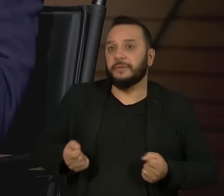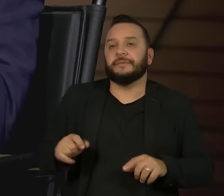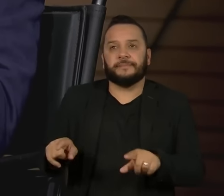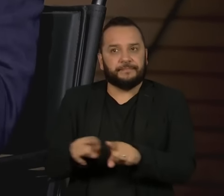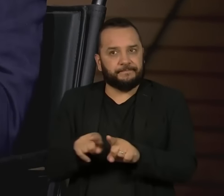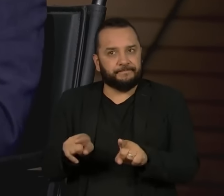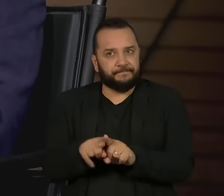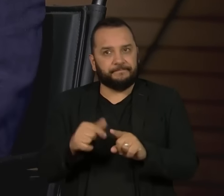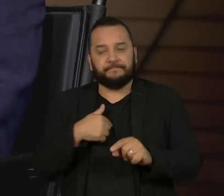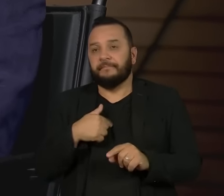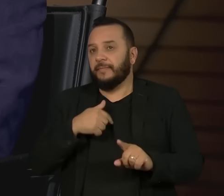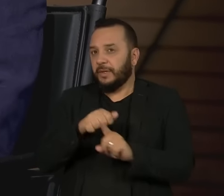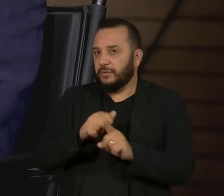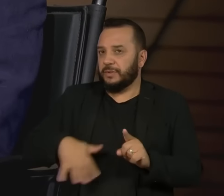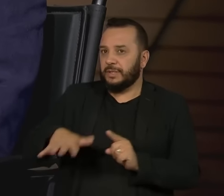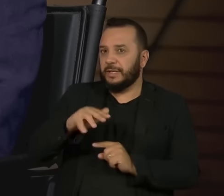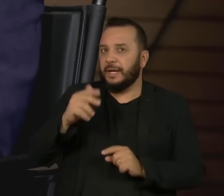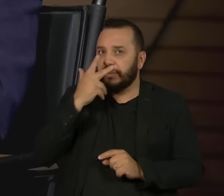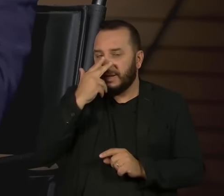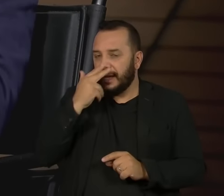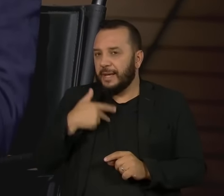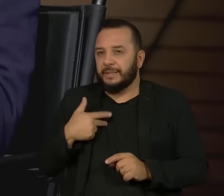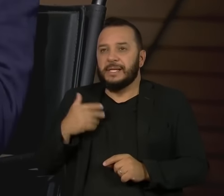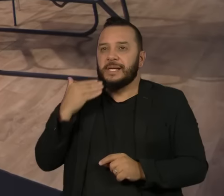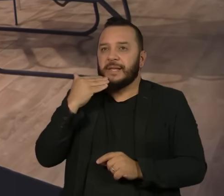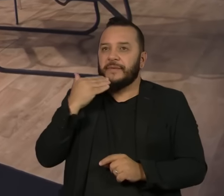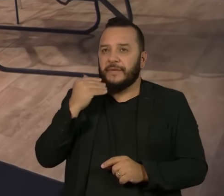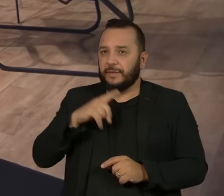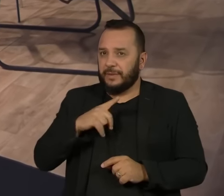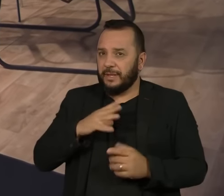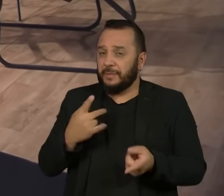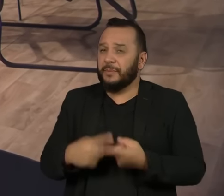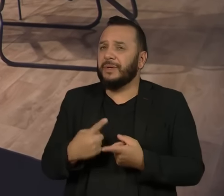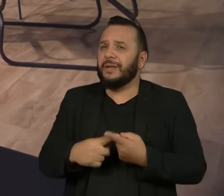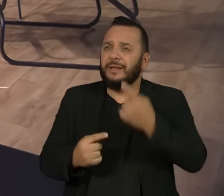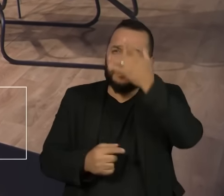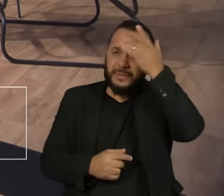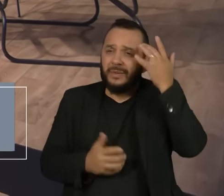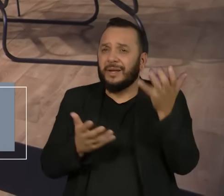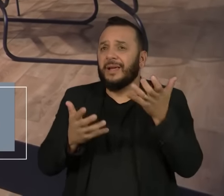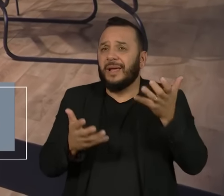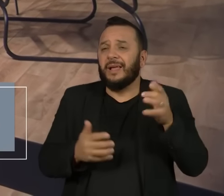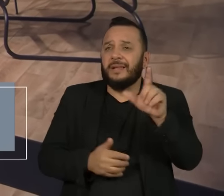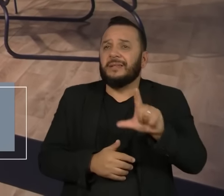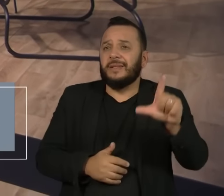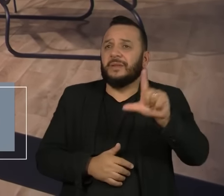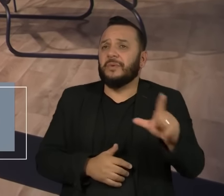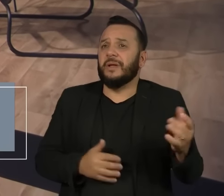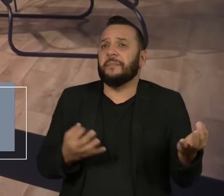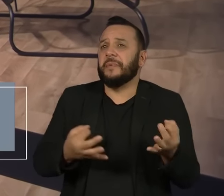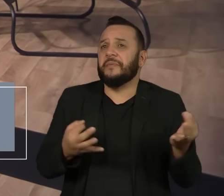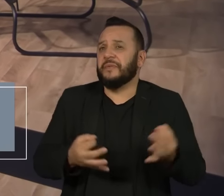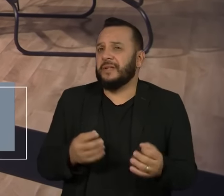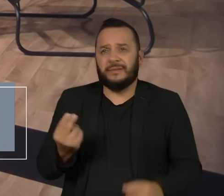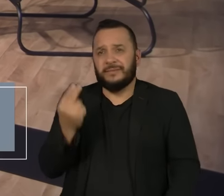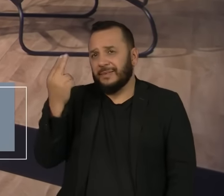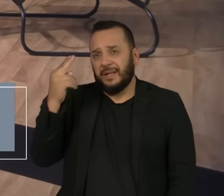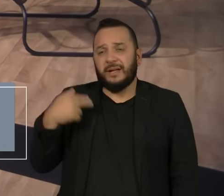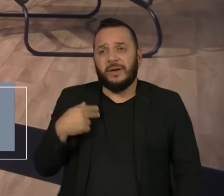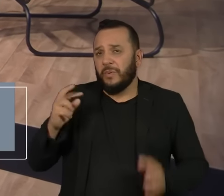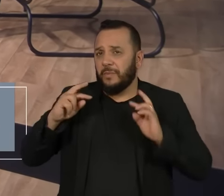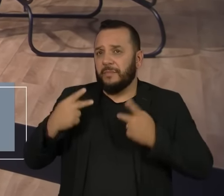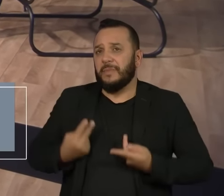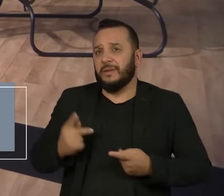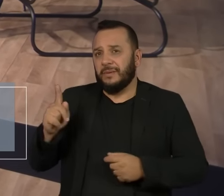é imperfeito. Então, por que as pessoas querem perfeição na literatura? O ser humano, ele é imperfeito.